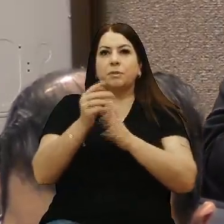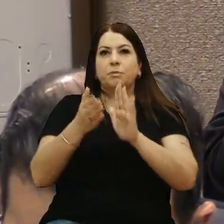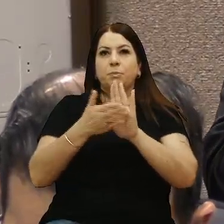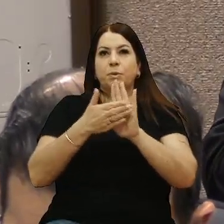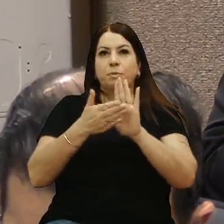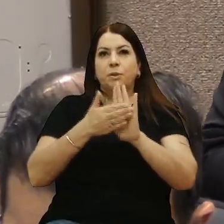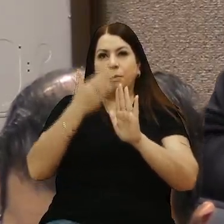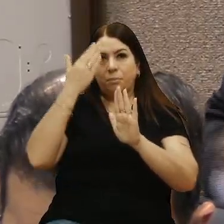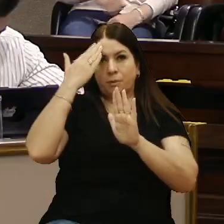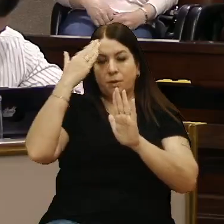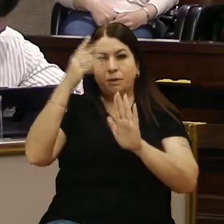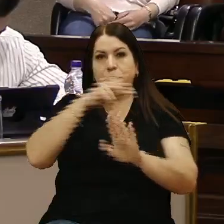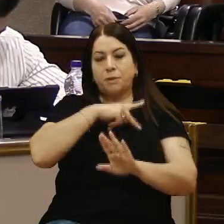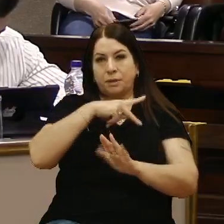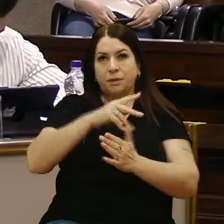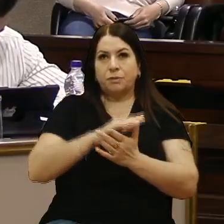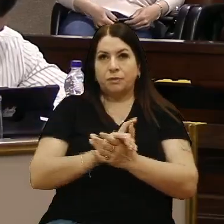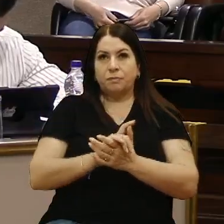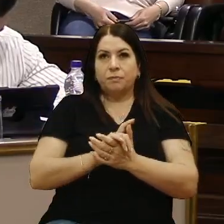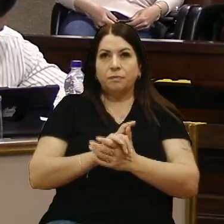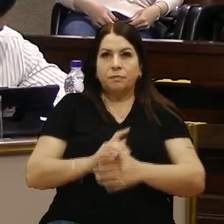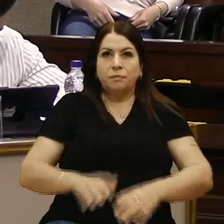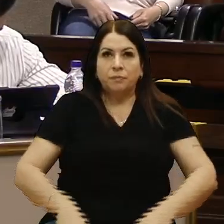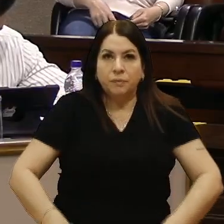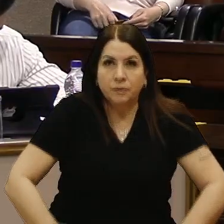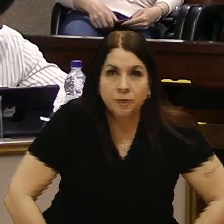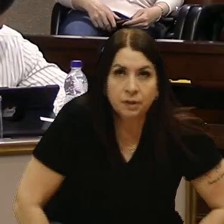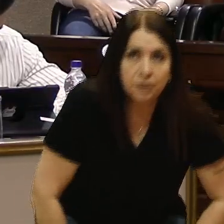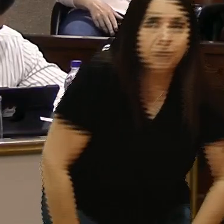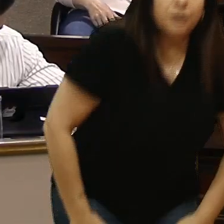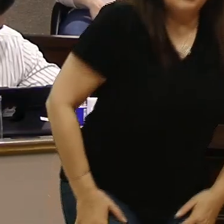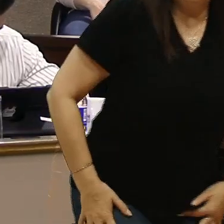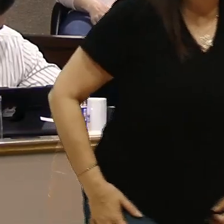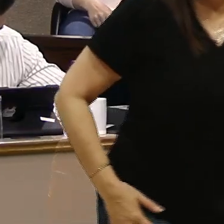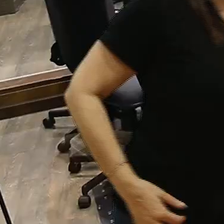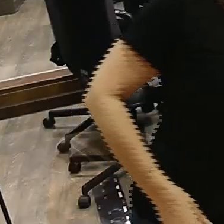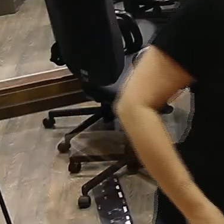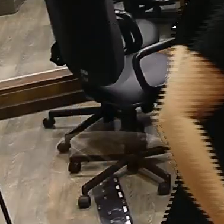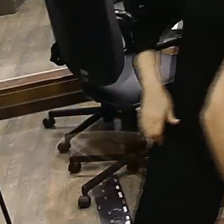proposição. Obrigado, presidente. Obrigado, vereador Eldonei Machado.